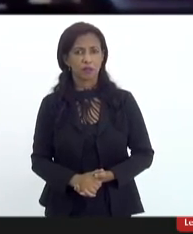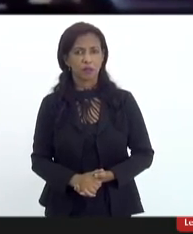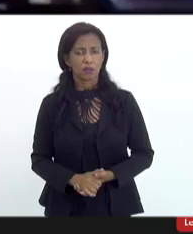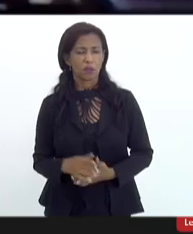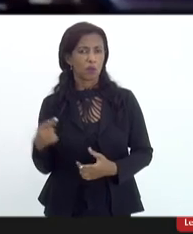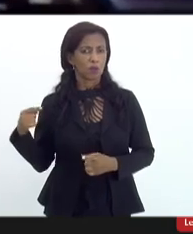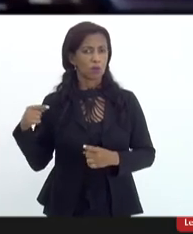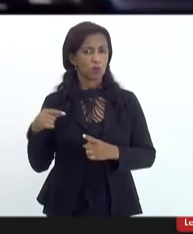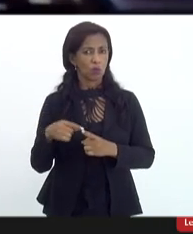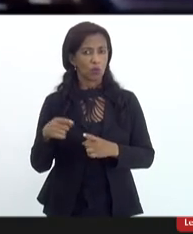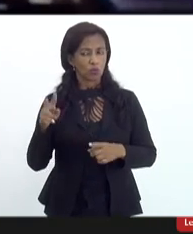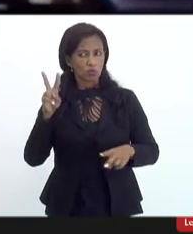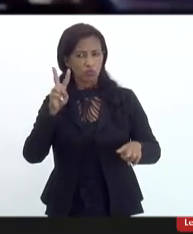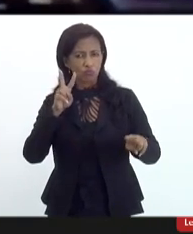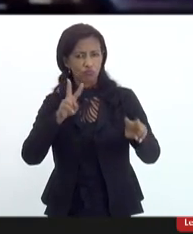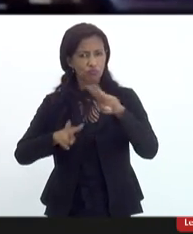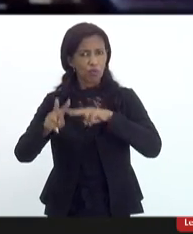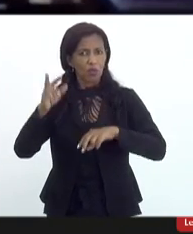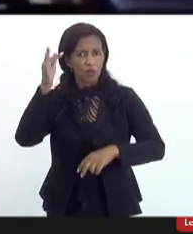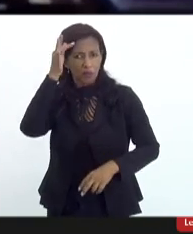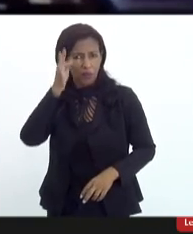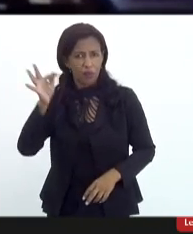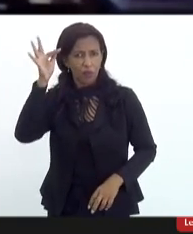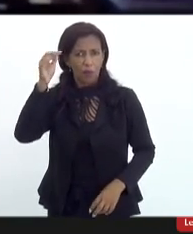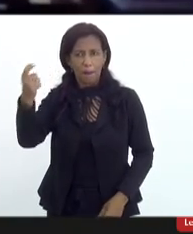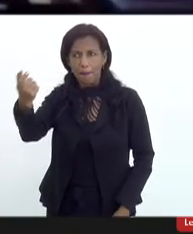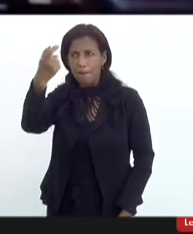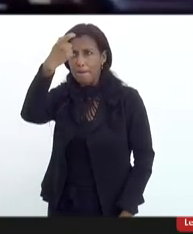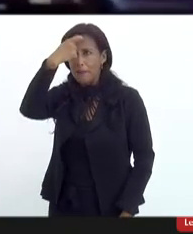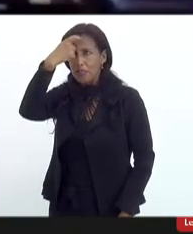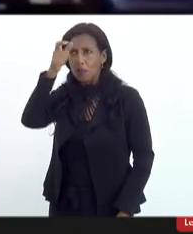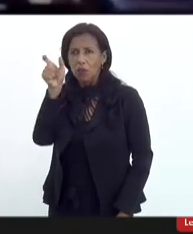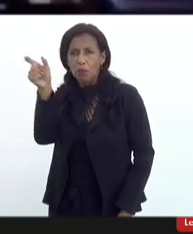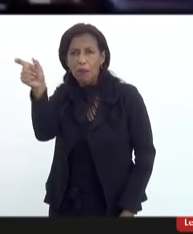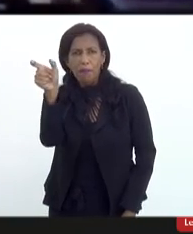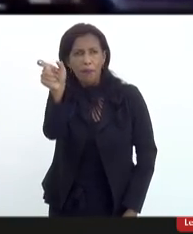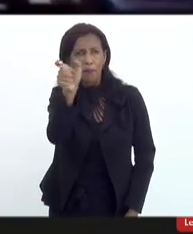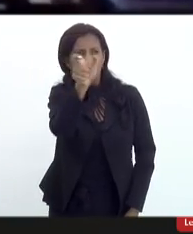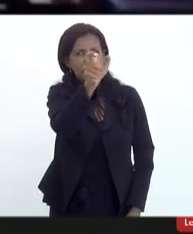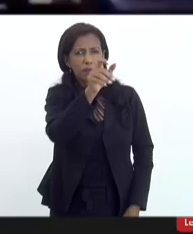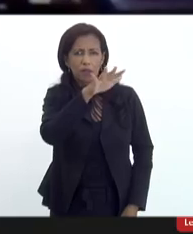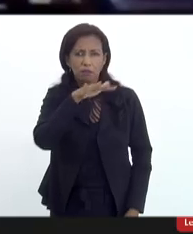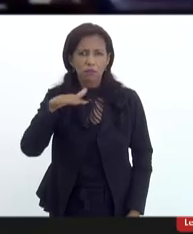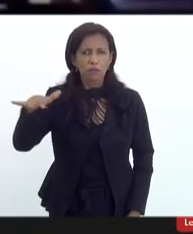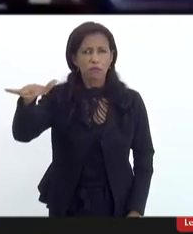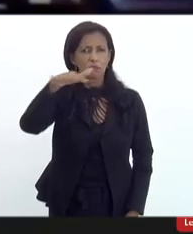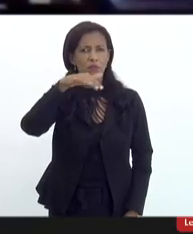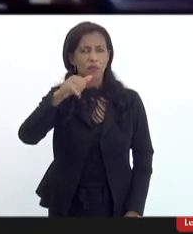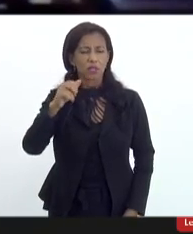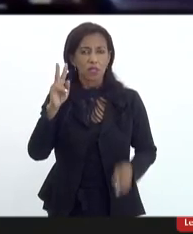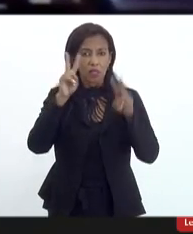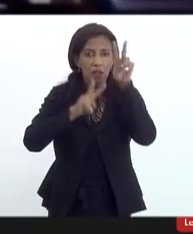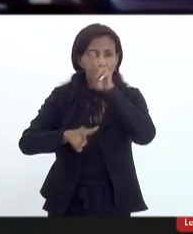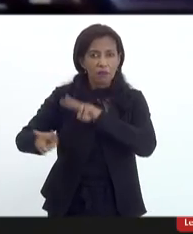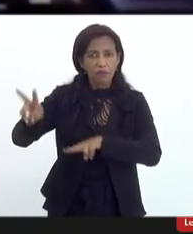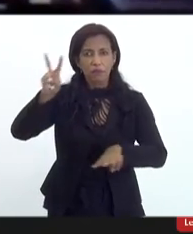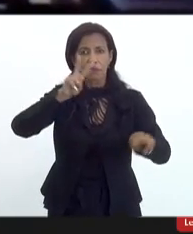vista filosófico que rege o pensamento das pessoas e que, na